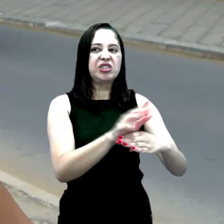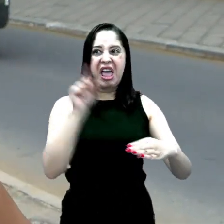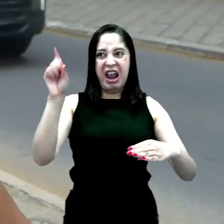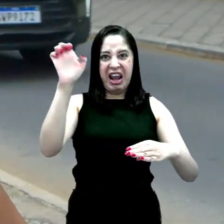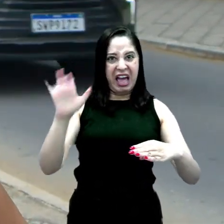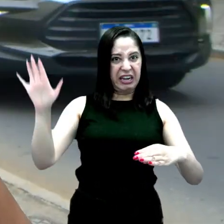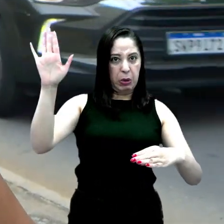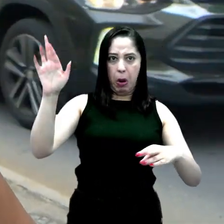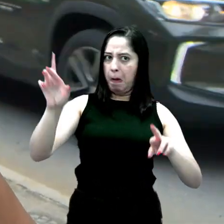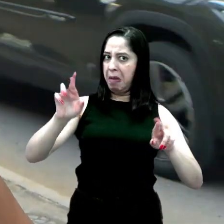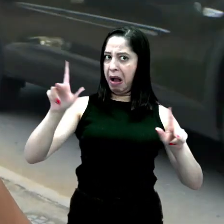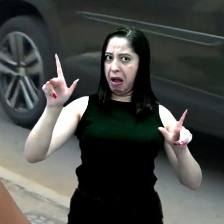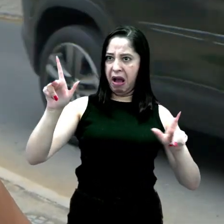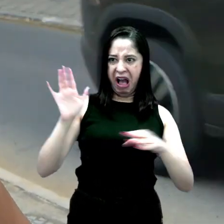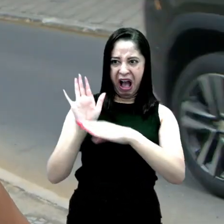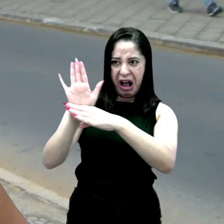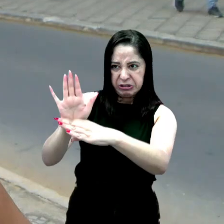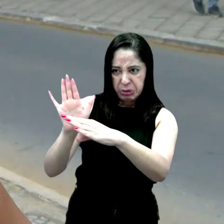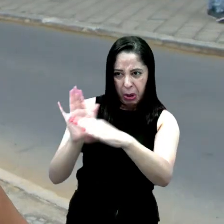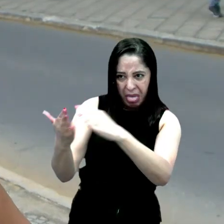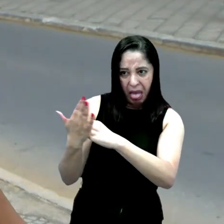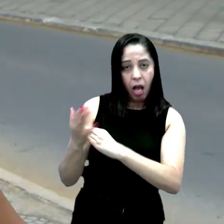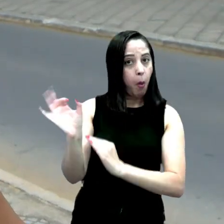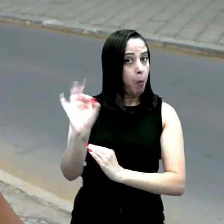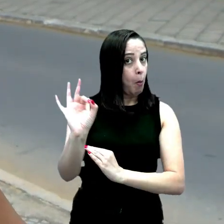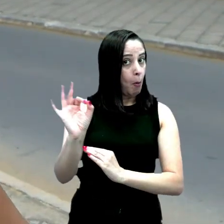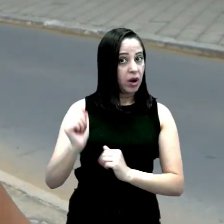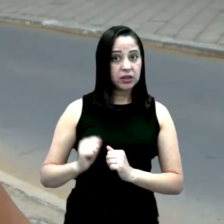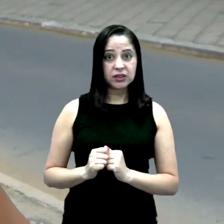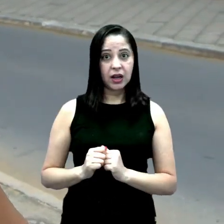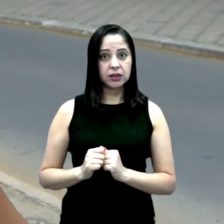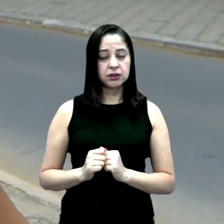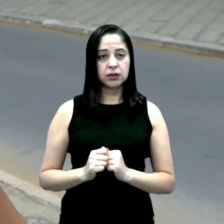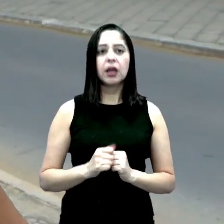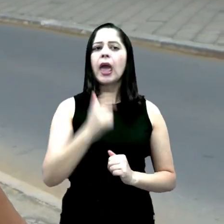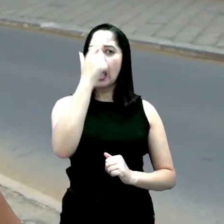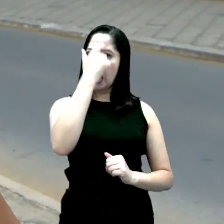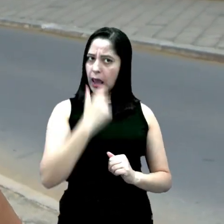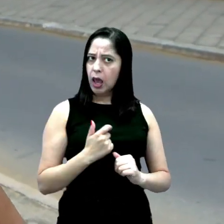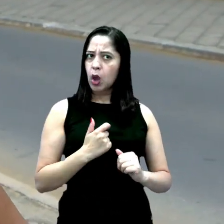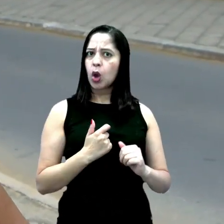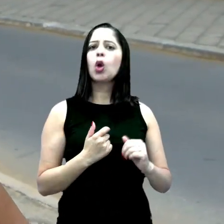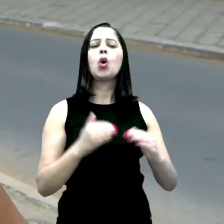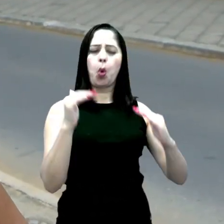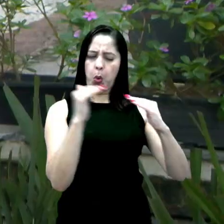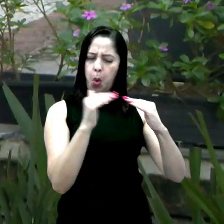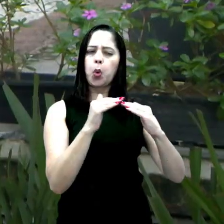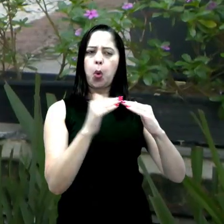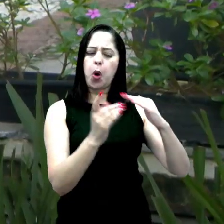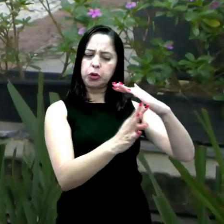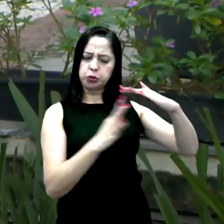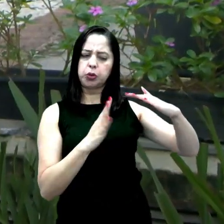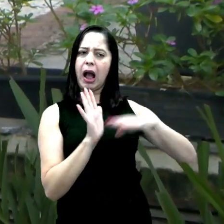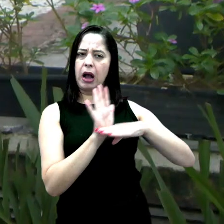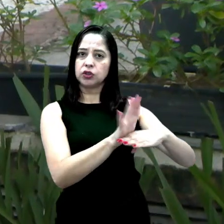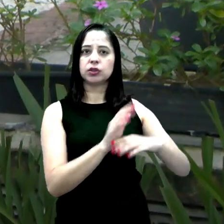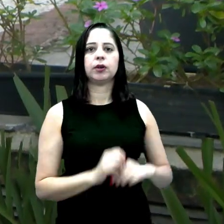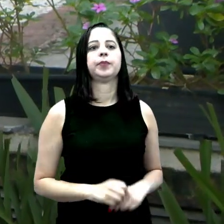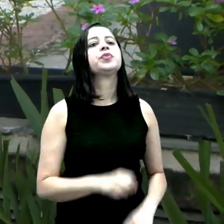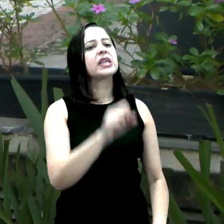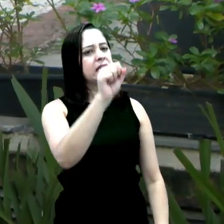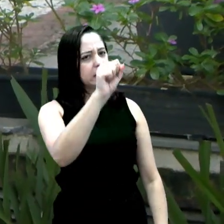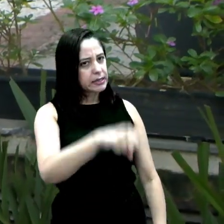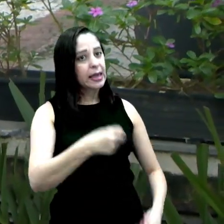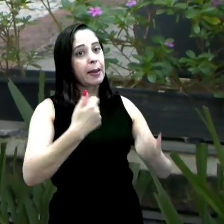não via muito isso. Então eu acho que tinha que ter eu não sou contra, Eu sou a favor. Eu acho que tem que ter